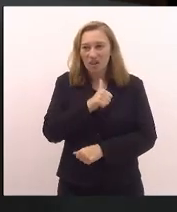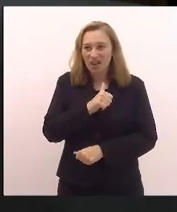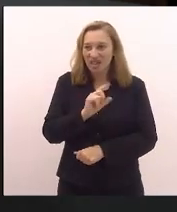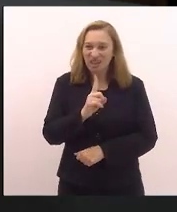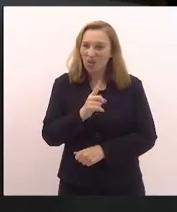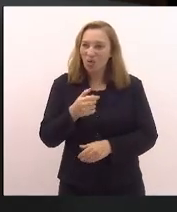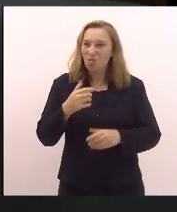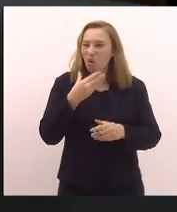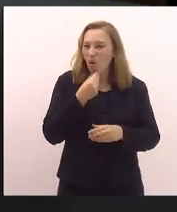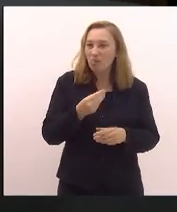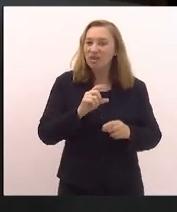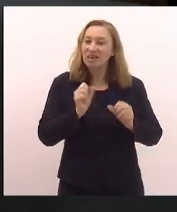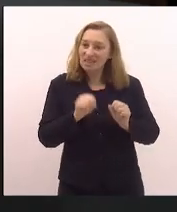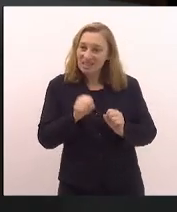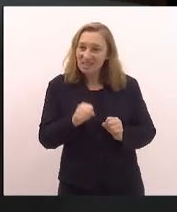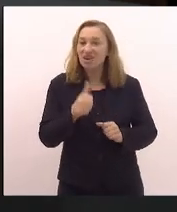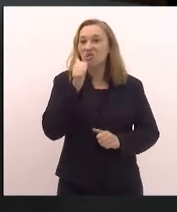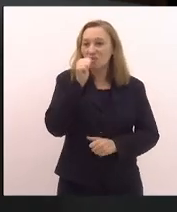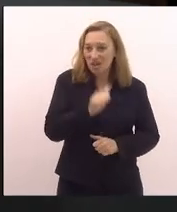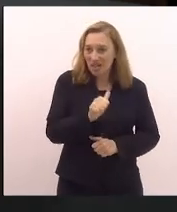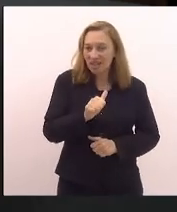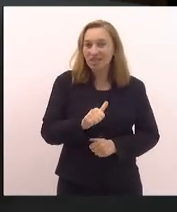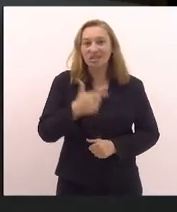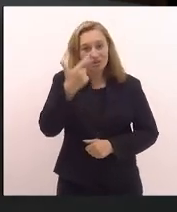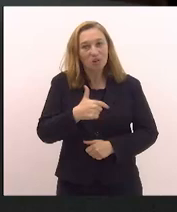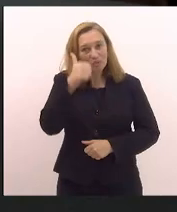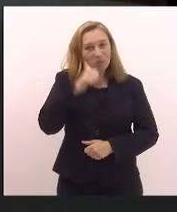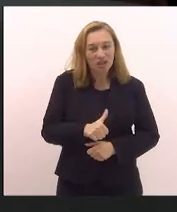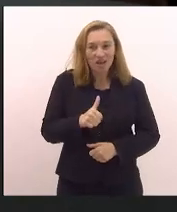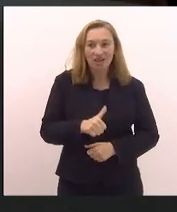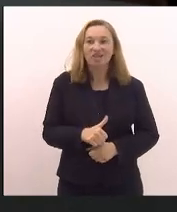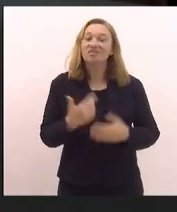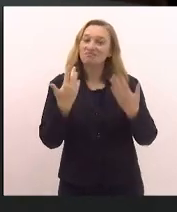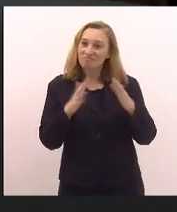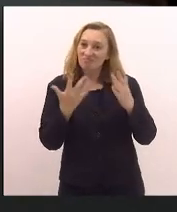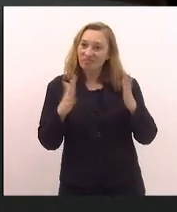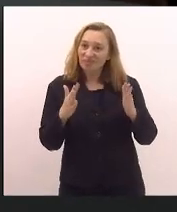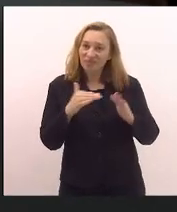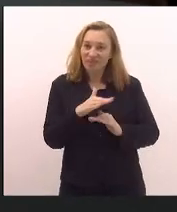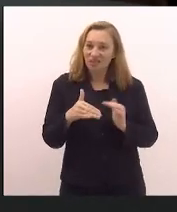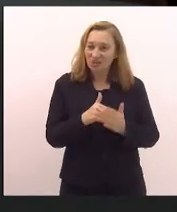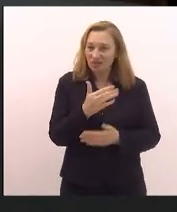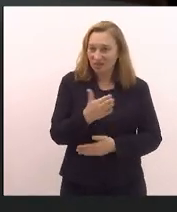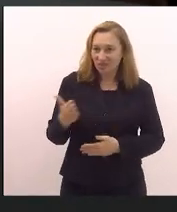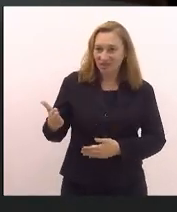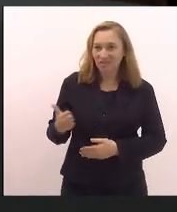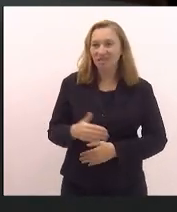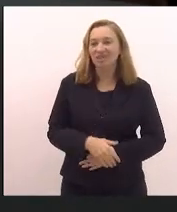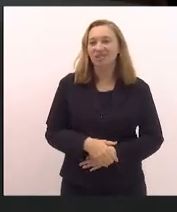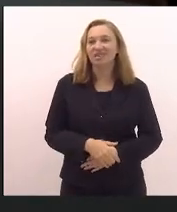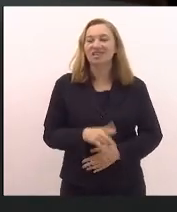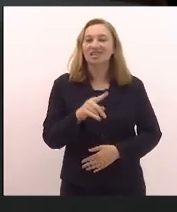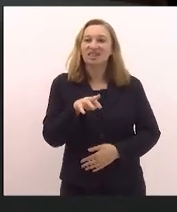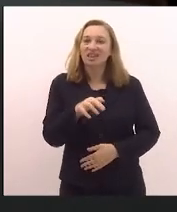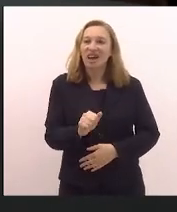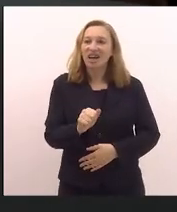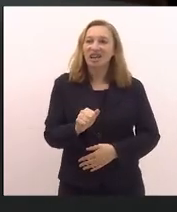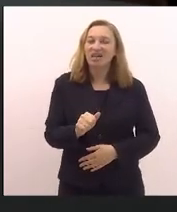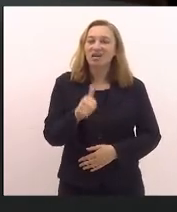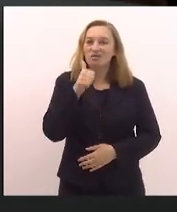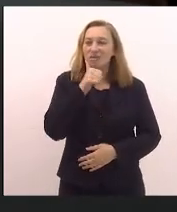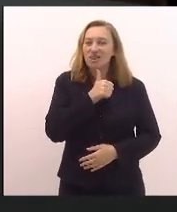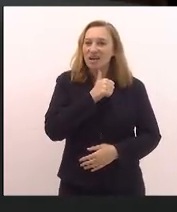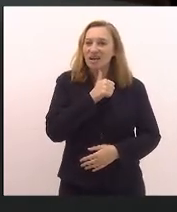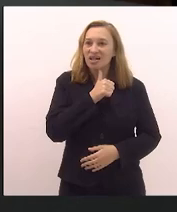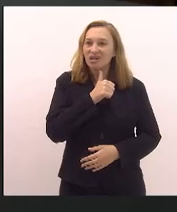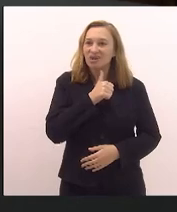homem, a gente luta enquanto mulheres e como mulheres. E parabenizo a todas por isso. Dandara foi uma mulher